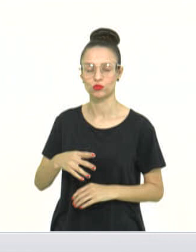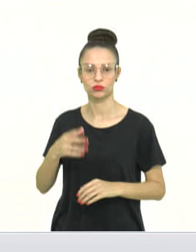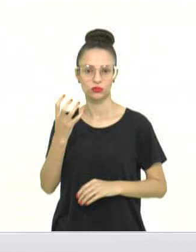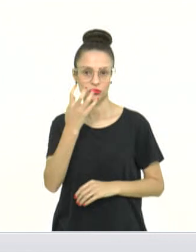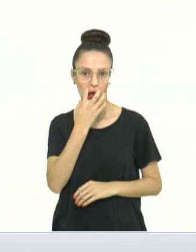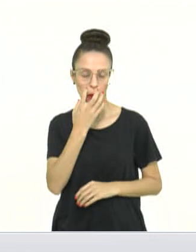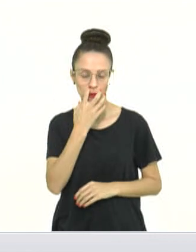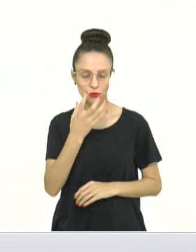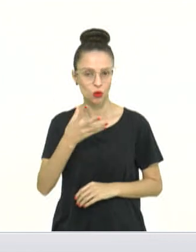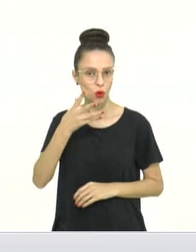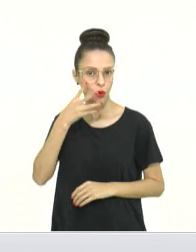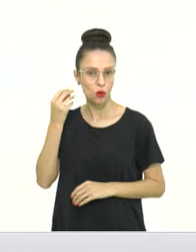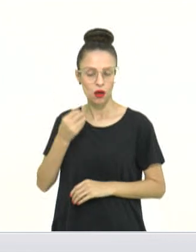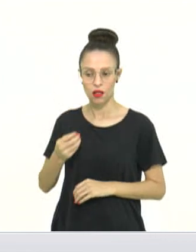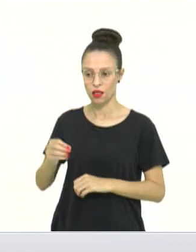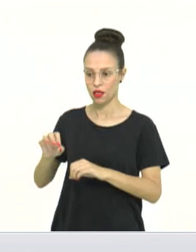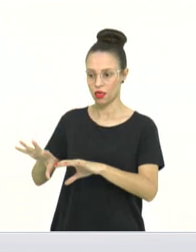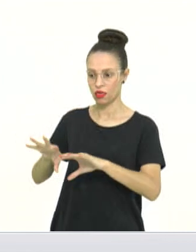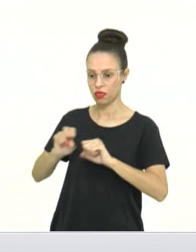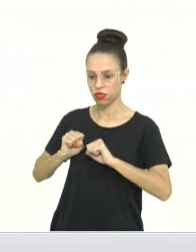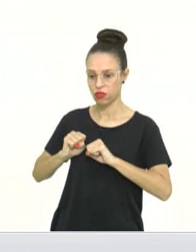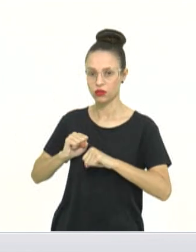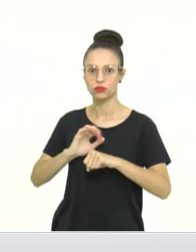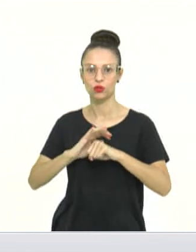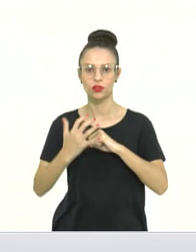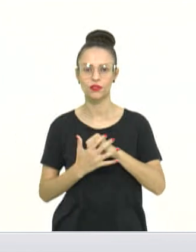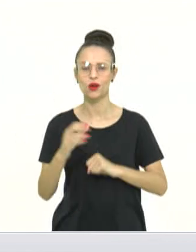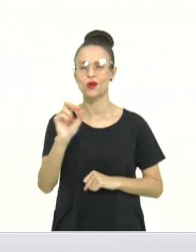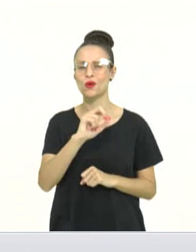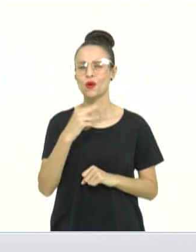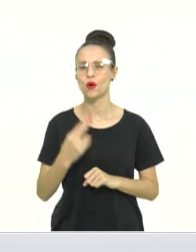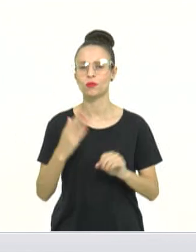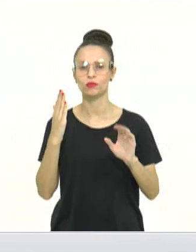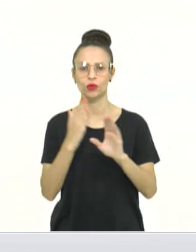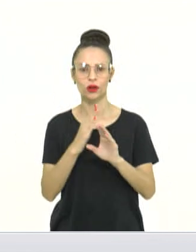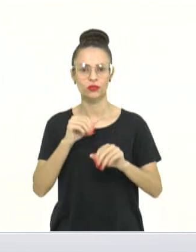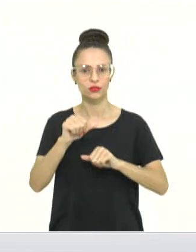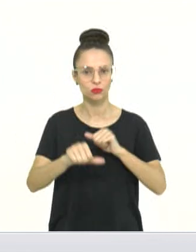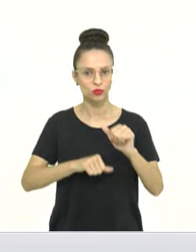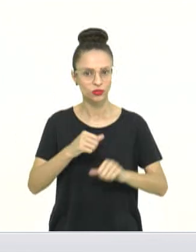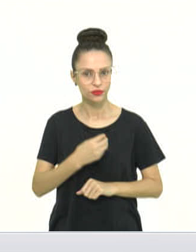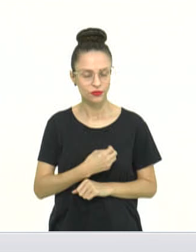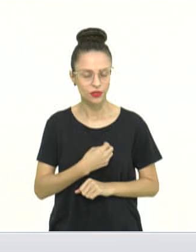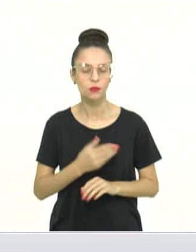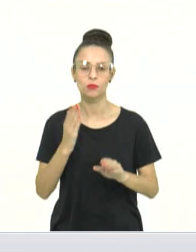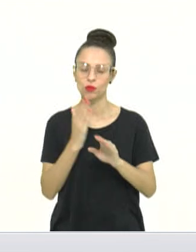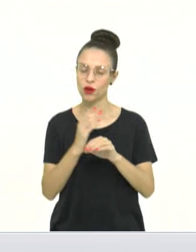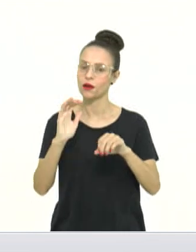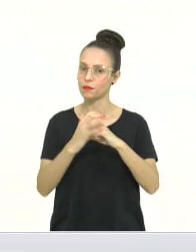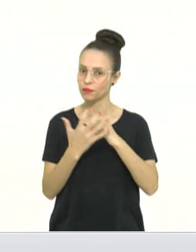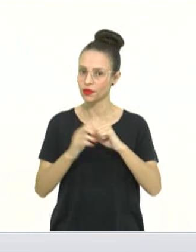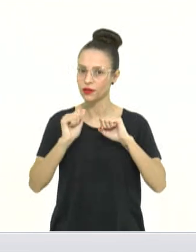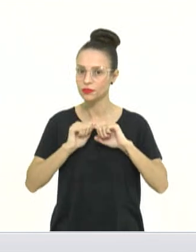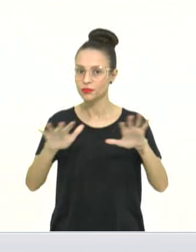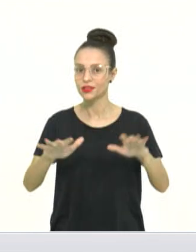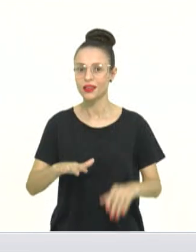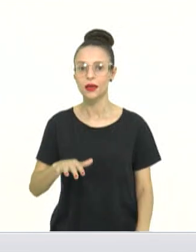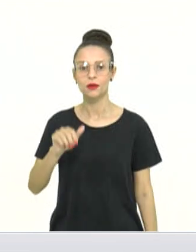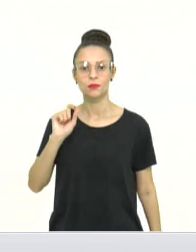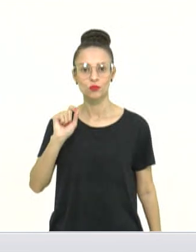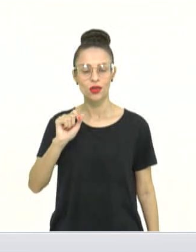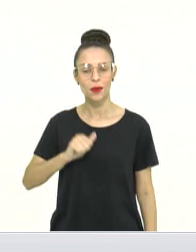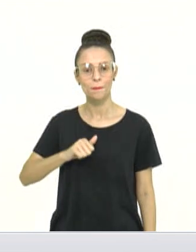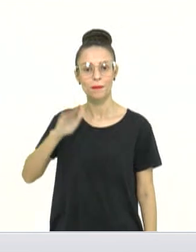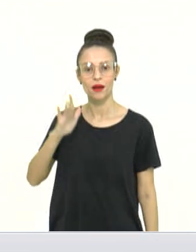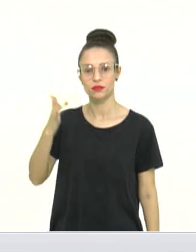gatos transmitam o coronavírus, ou pela mudança de vida causada pela pandemia, mais donos